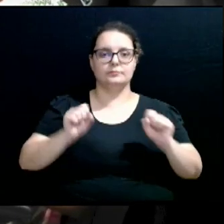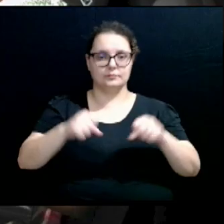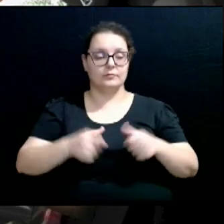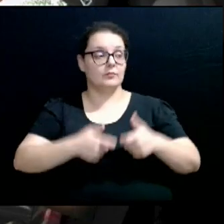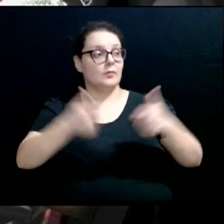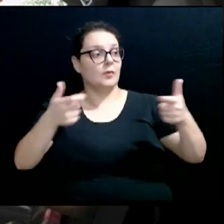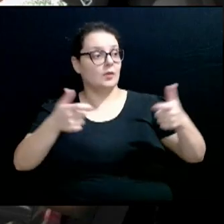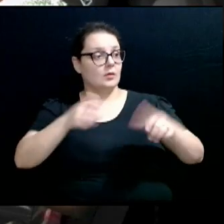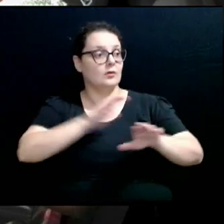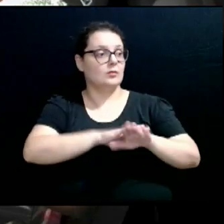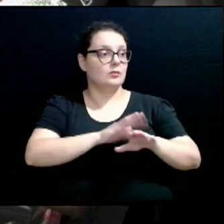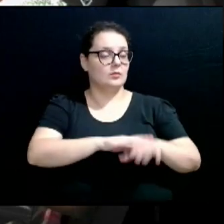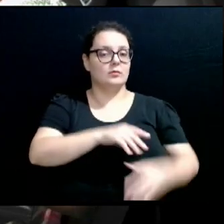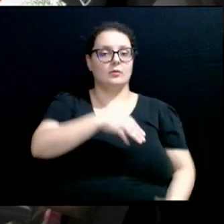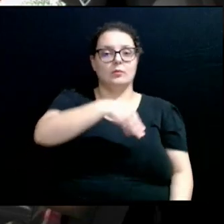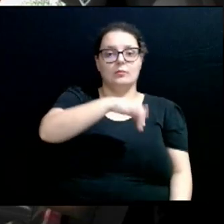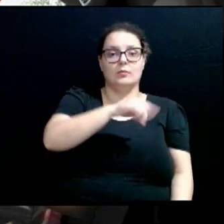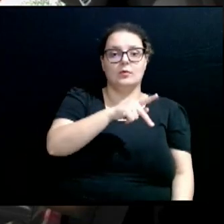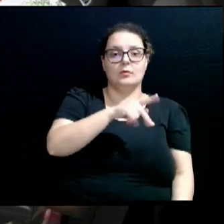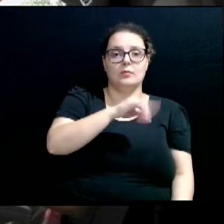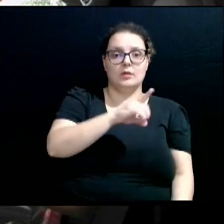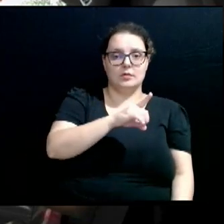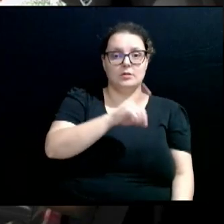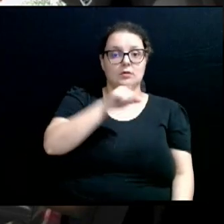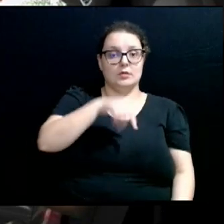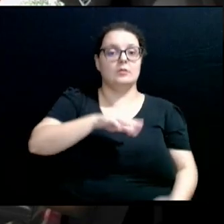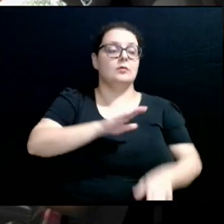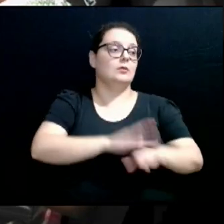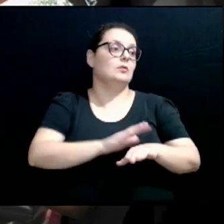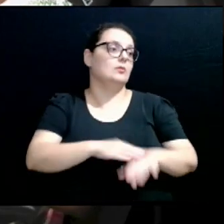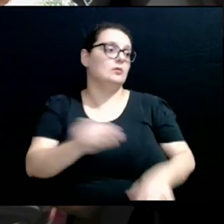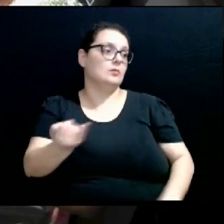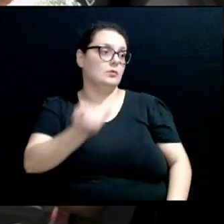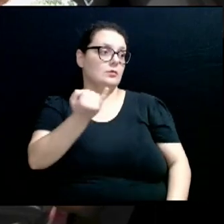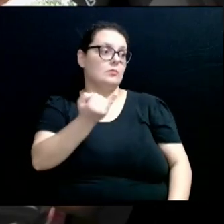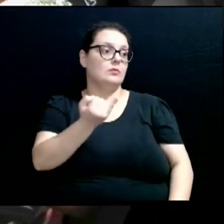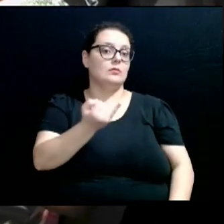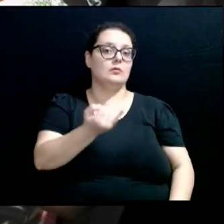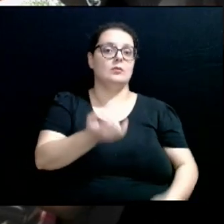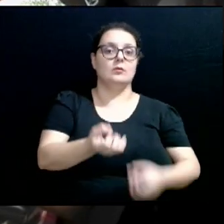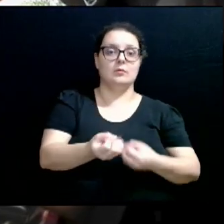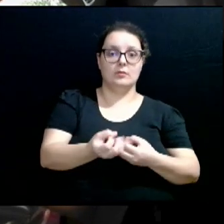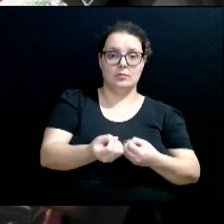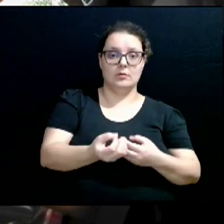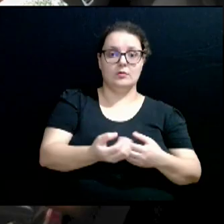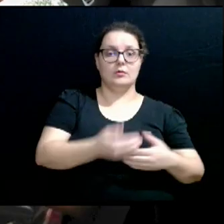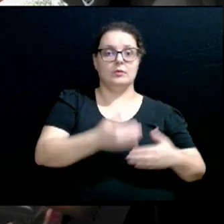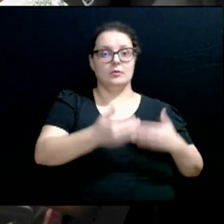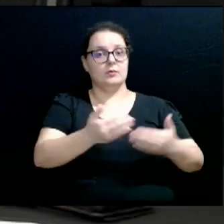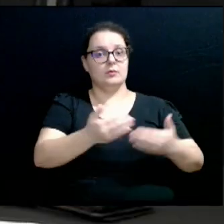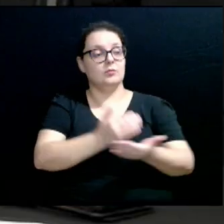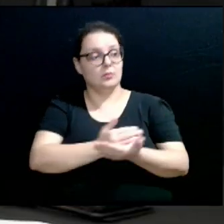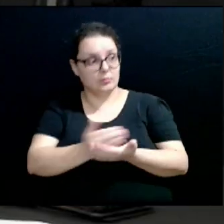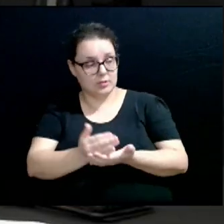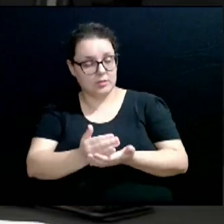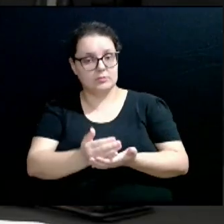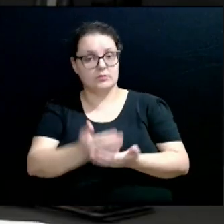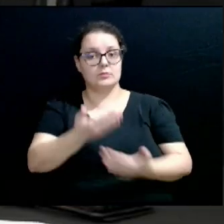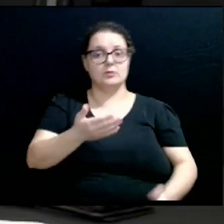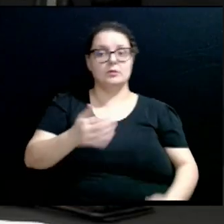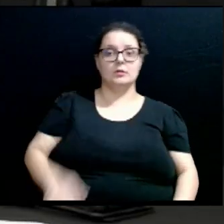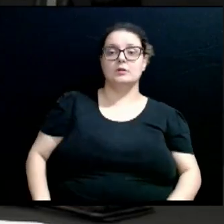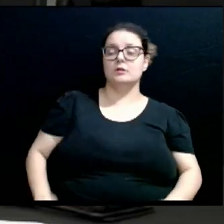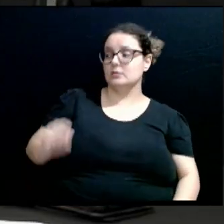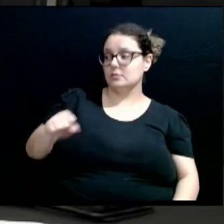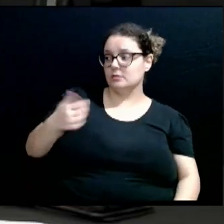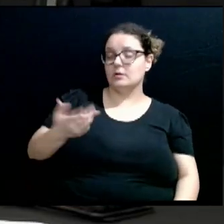que são ações, né, essencialmente formativas na sua constituição inicial. E aí você falou a respeito